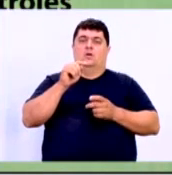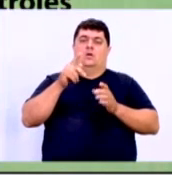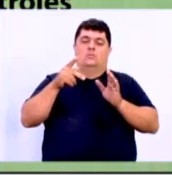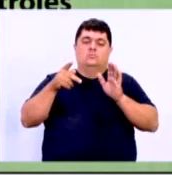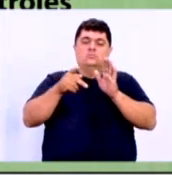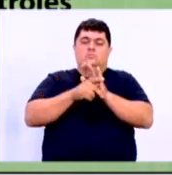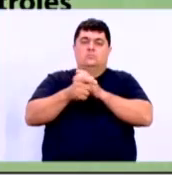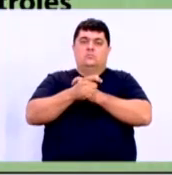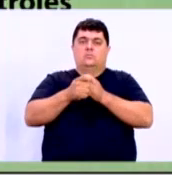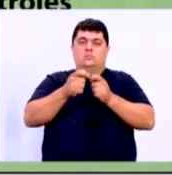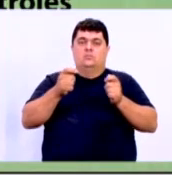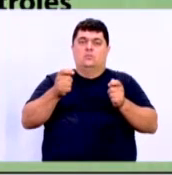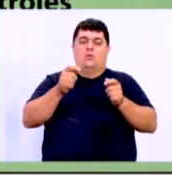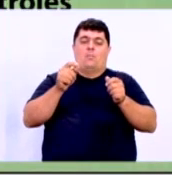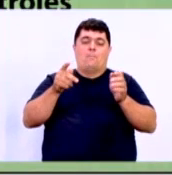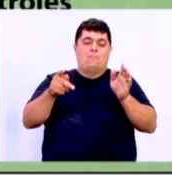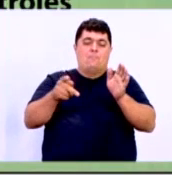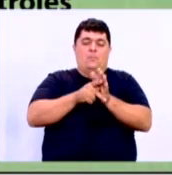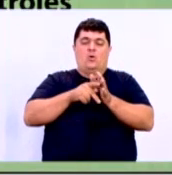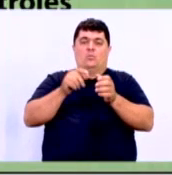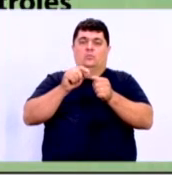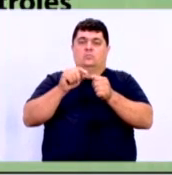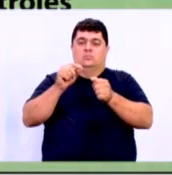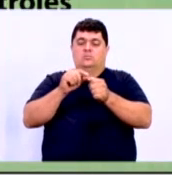incorridos na produção